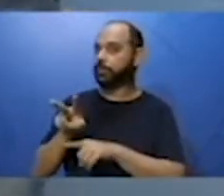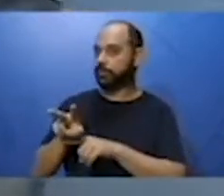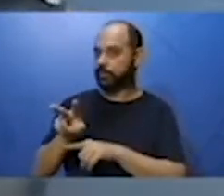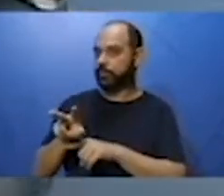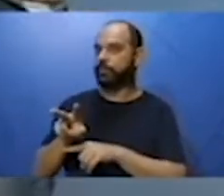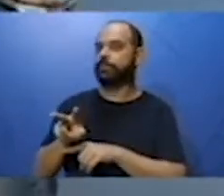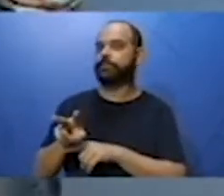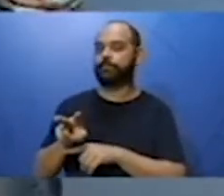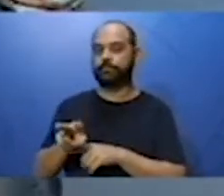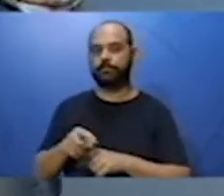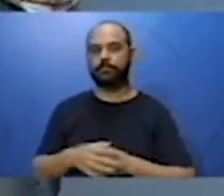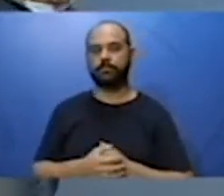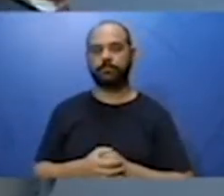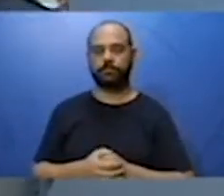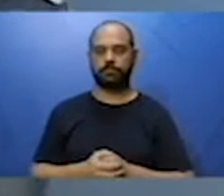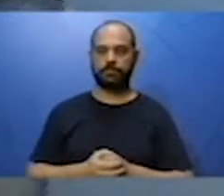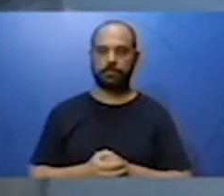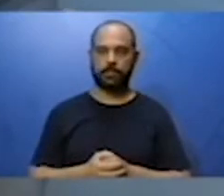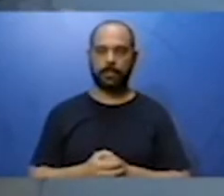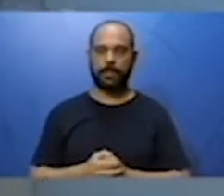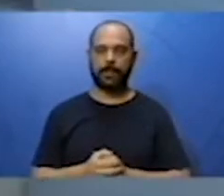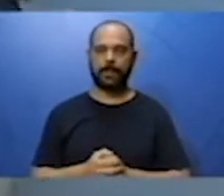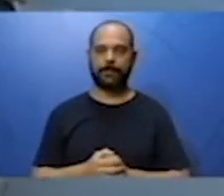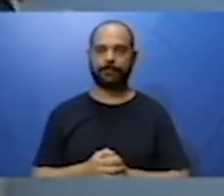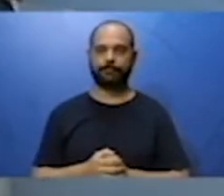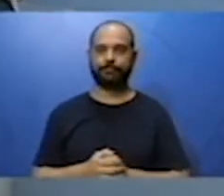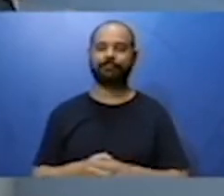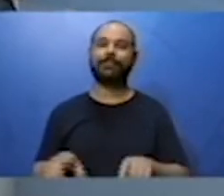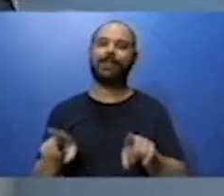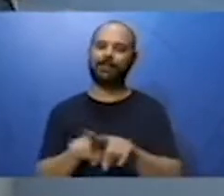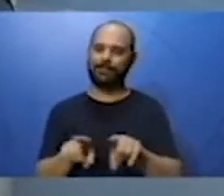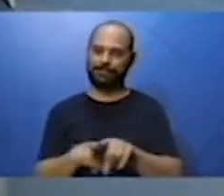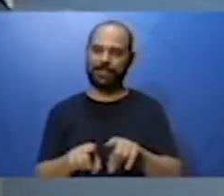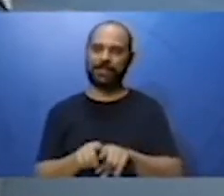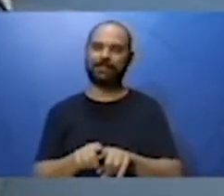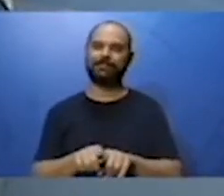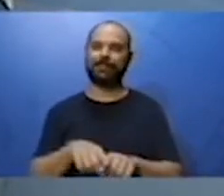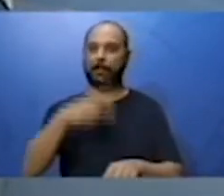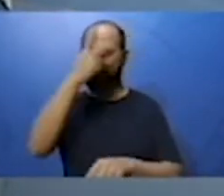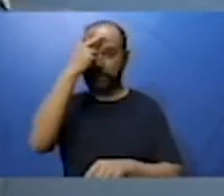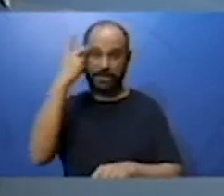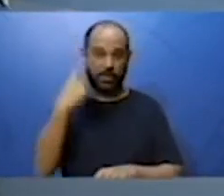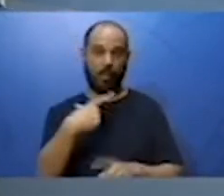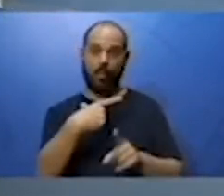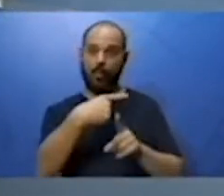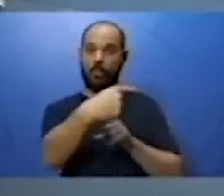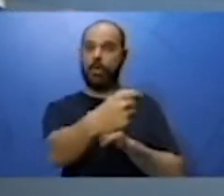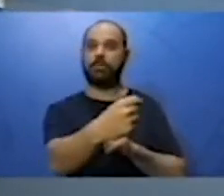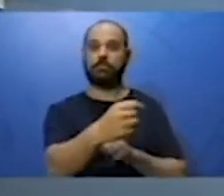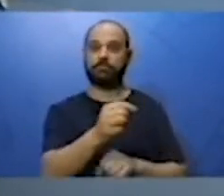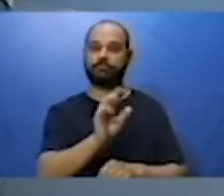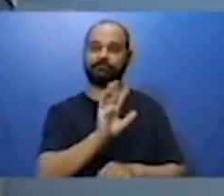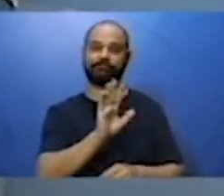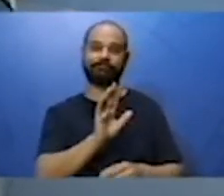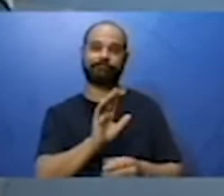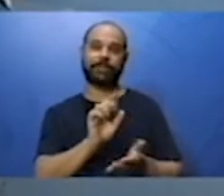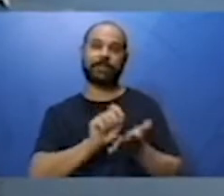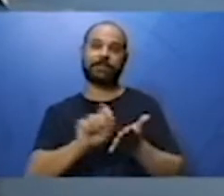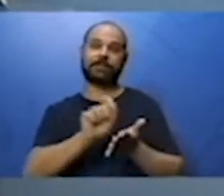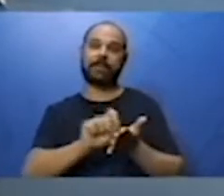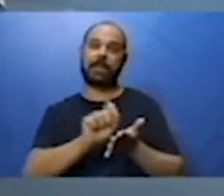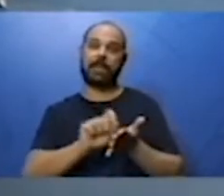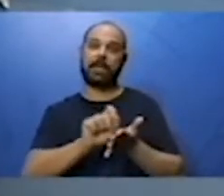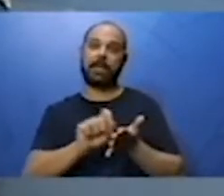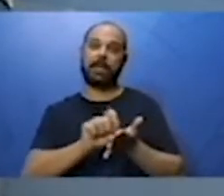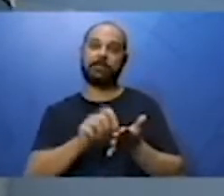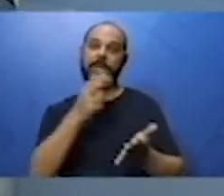precisa de atenção. As despedidas. Quando ela começa a escrever cartas, a